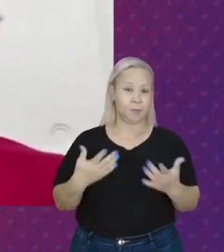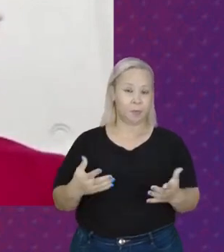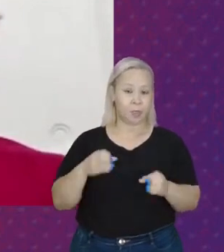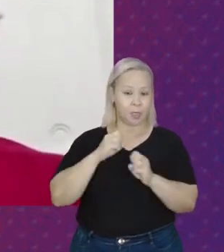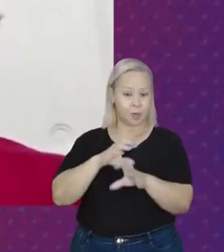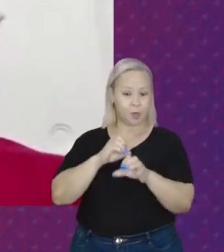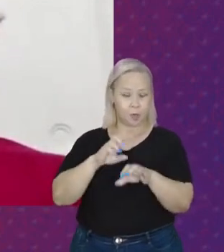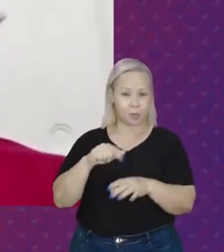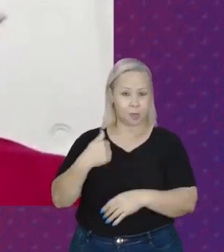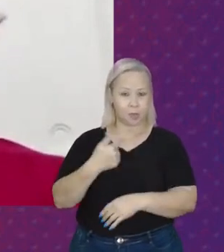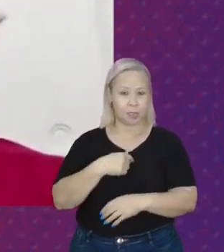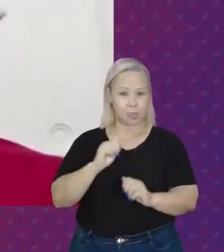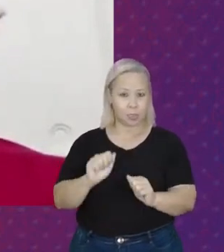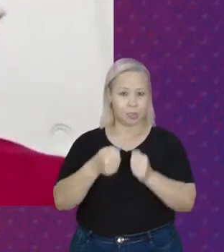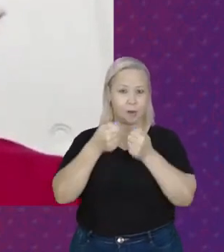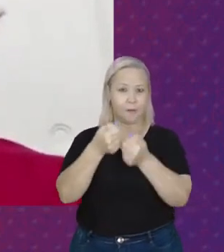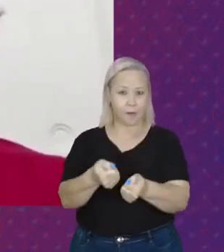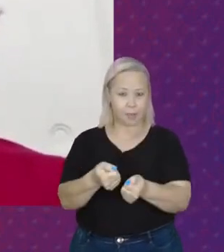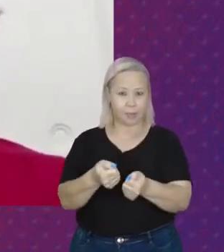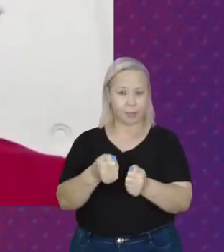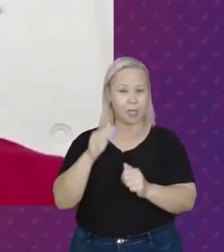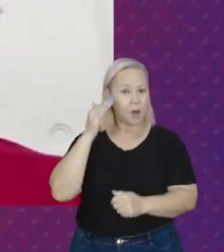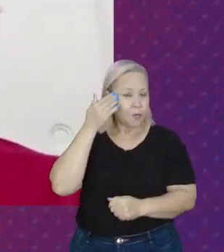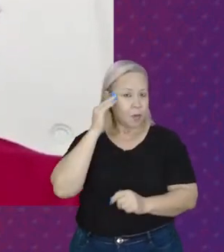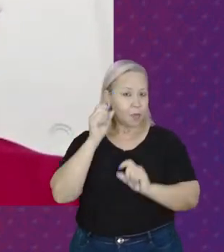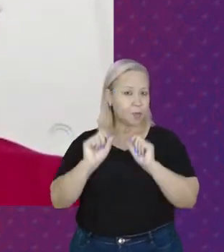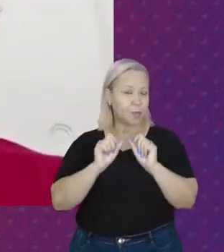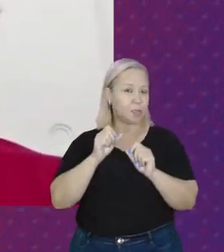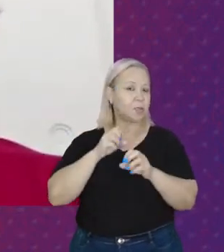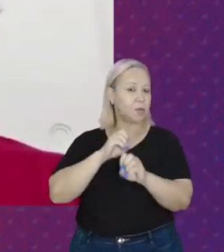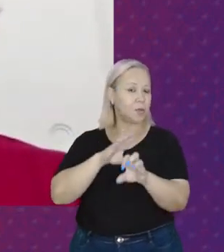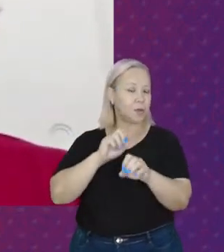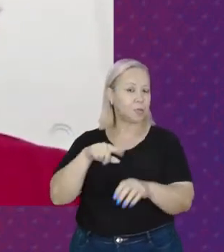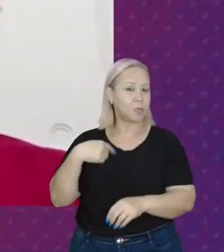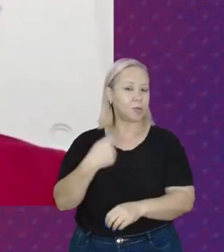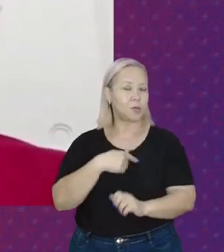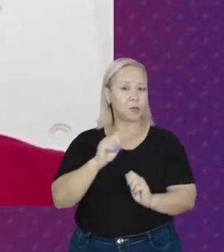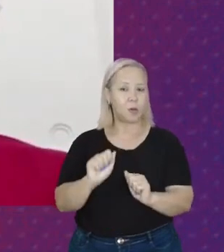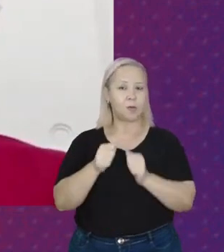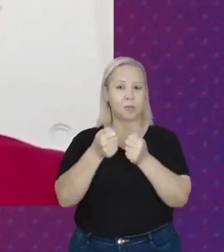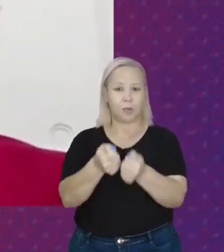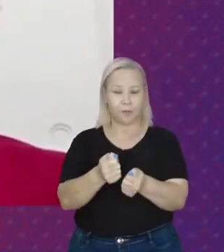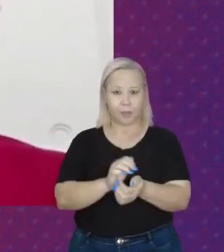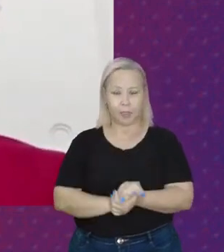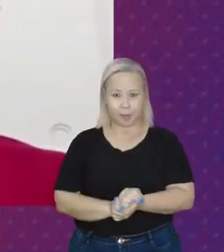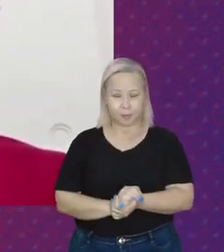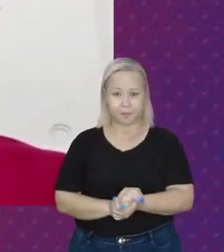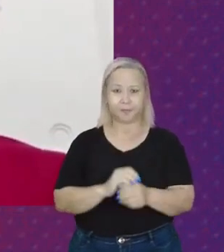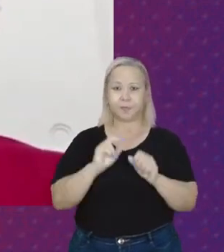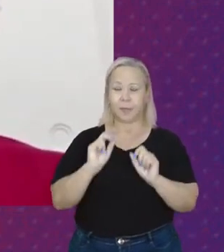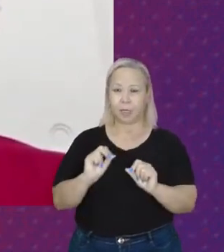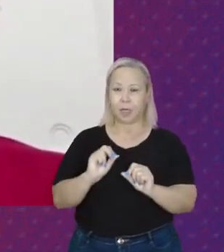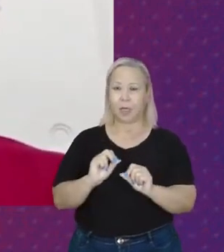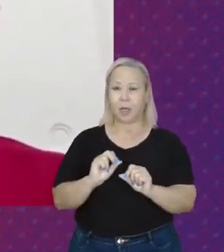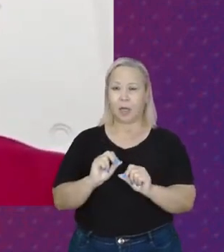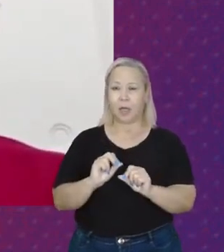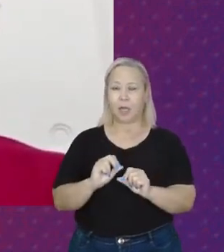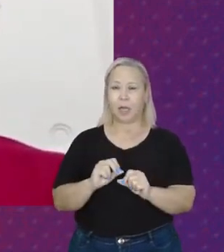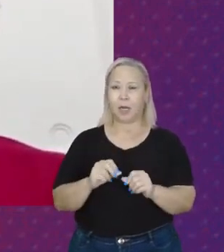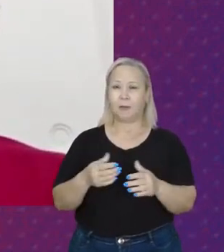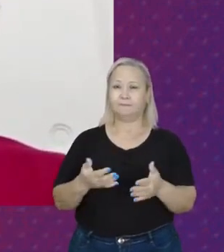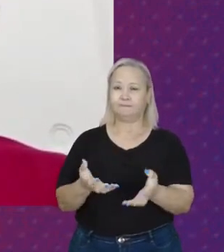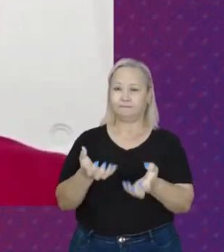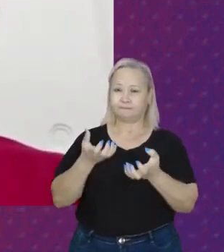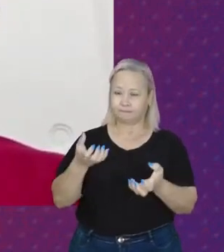educação que a gente defende, a concepção de educação que a gente defende, ela preza pela